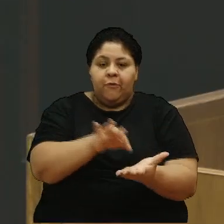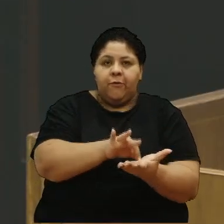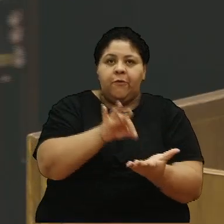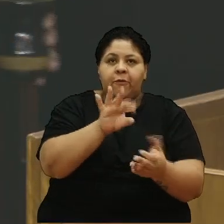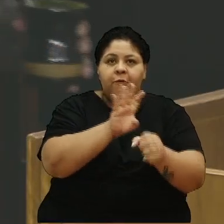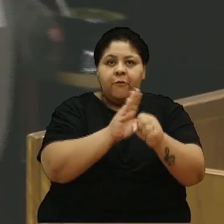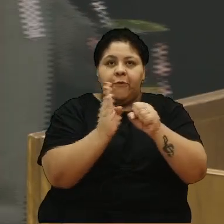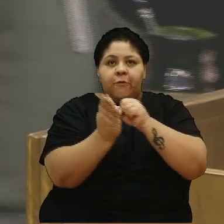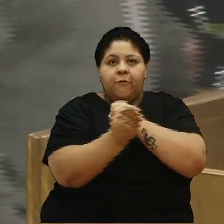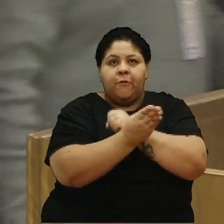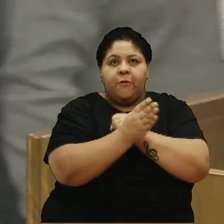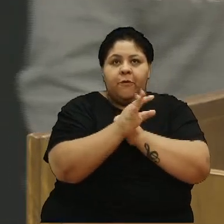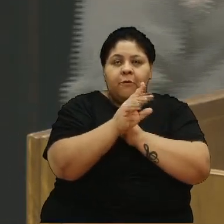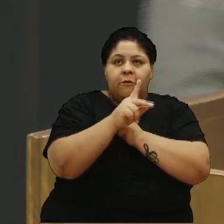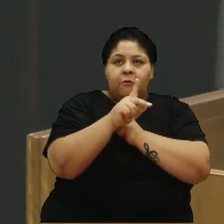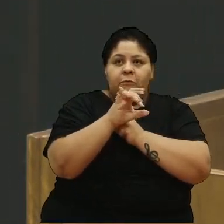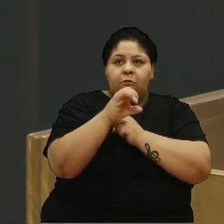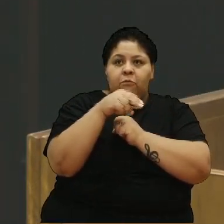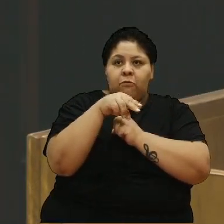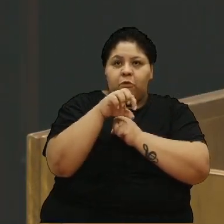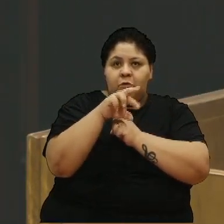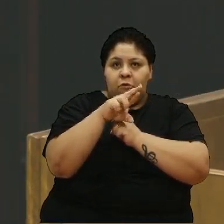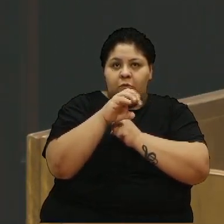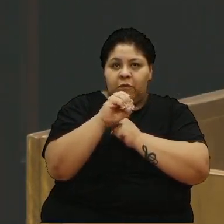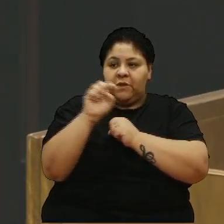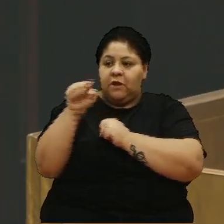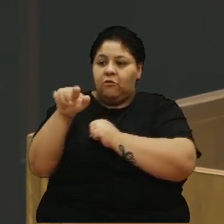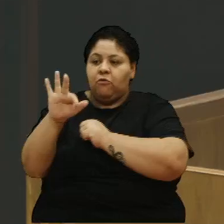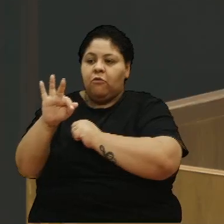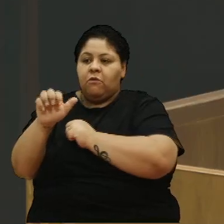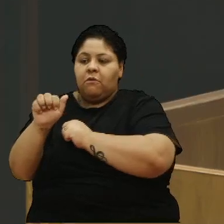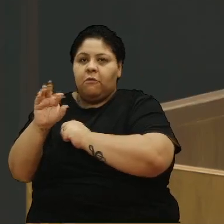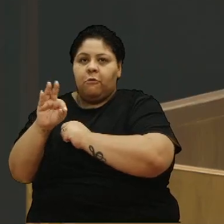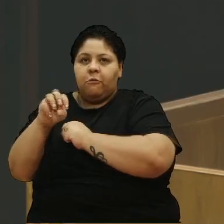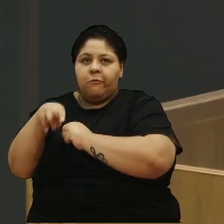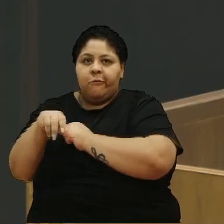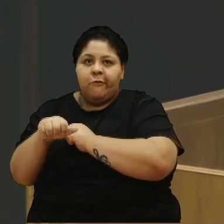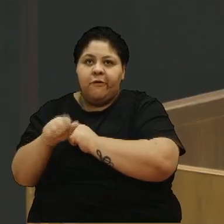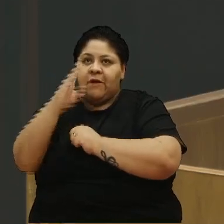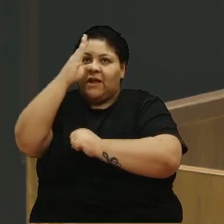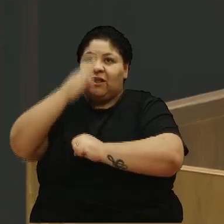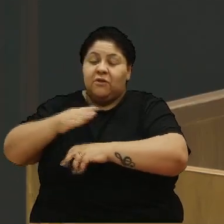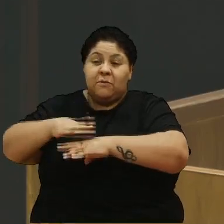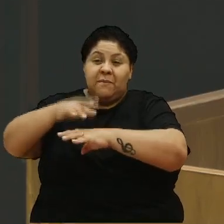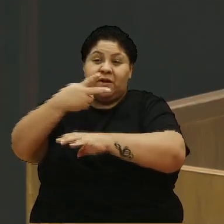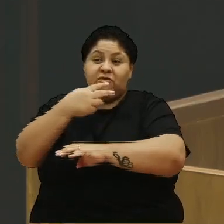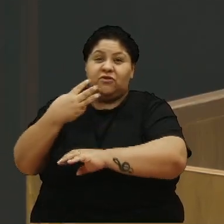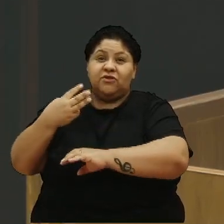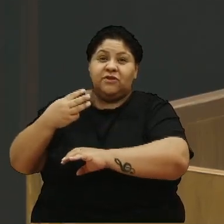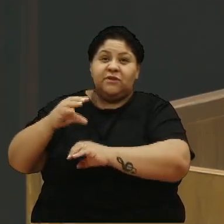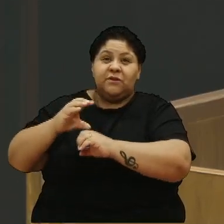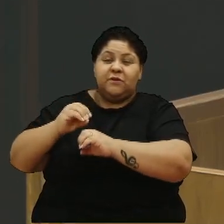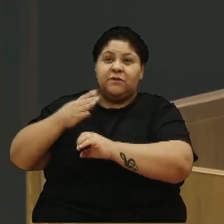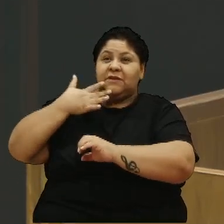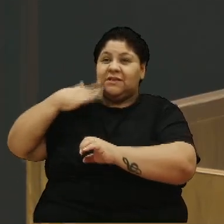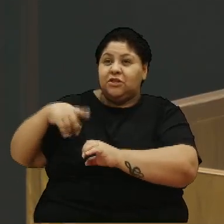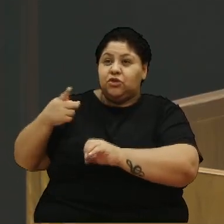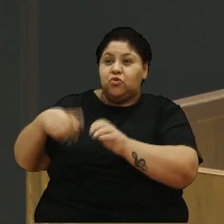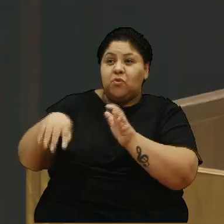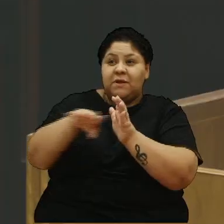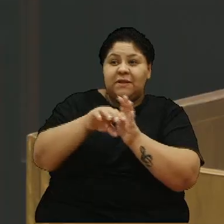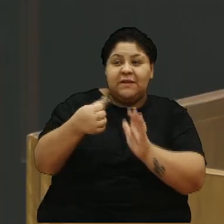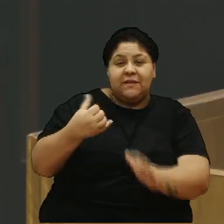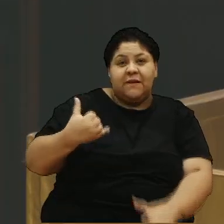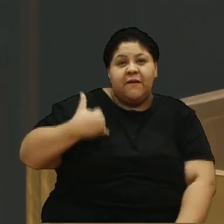bairro Pioneiro e Fátima, que atendem de forma gratuita mais de 230 crianças, de 1 a 6 anos,